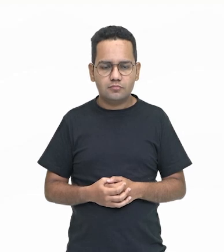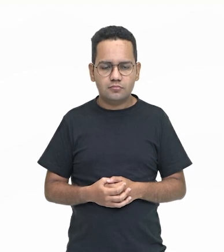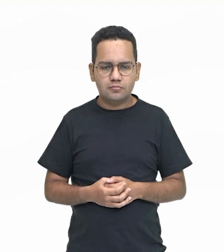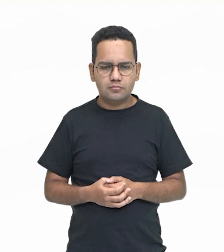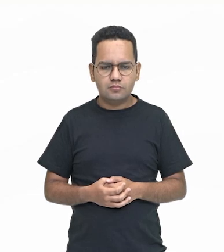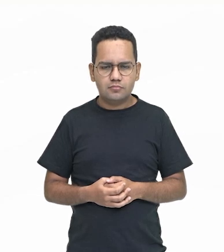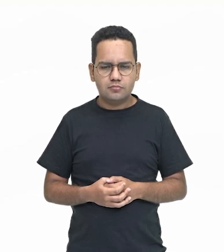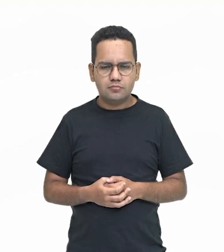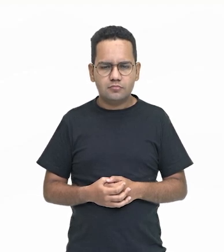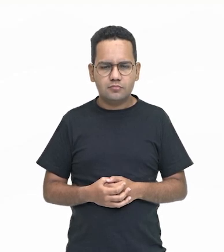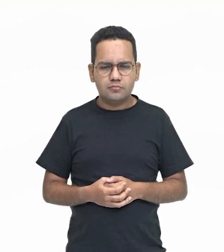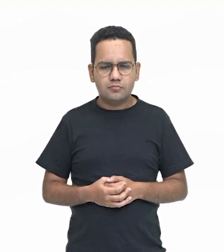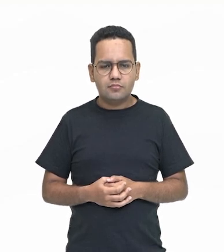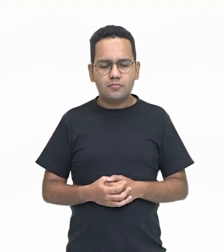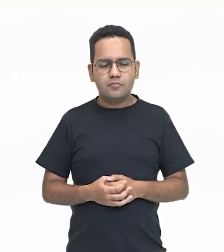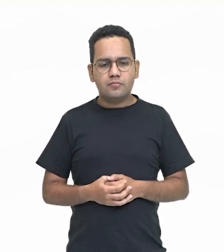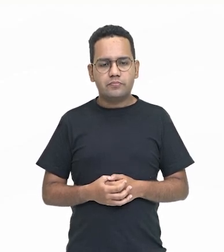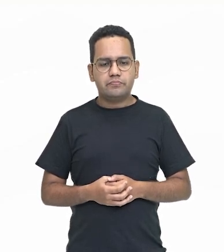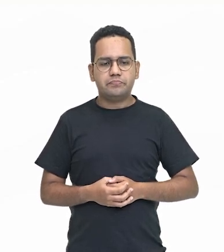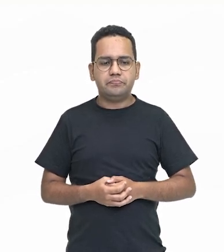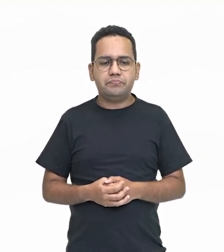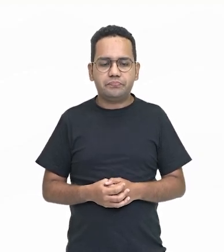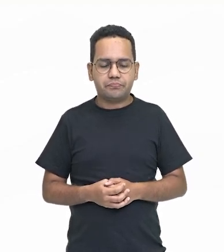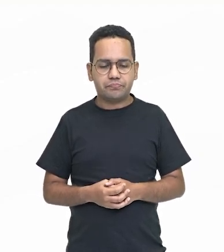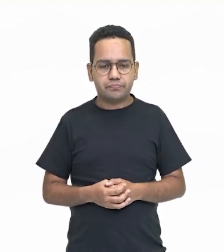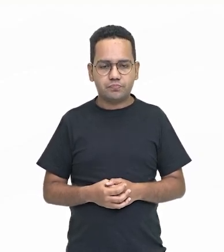aproveitamento hidráulico da bacia do